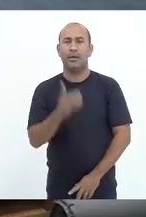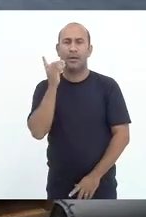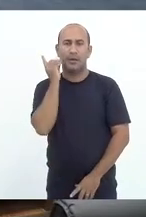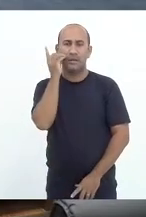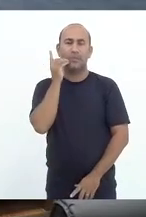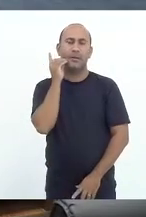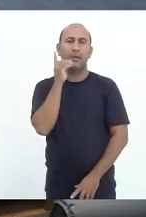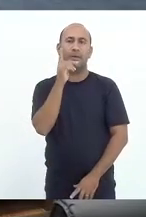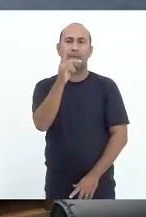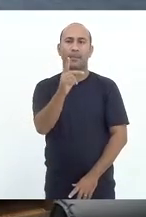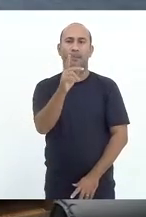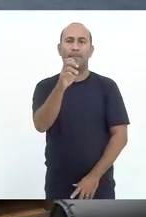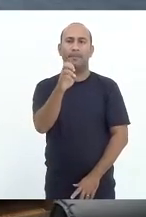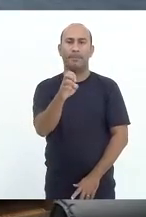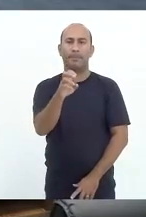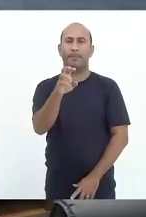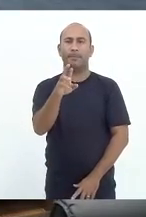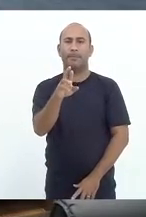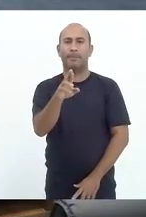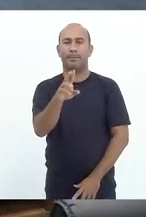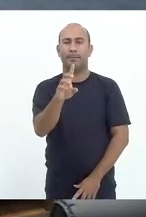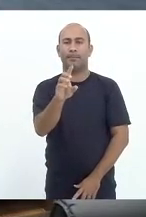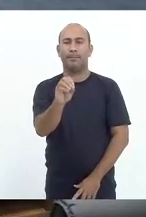Deputado Pedro Ricardo.